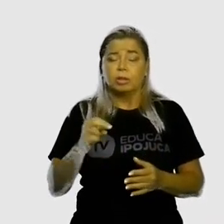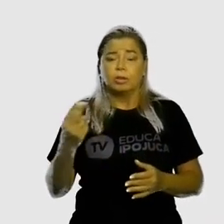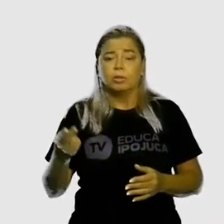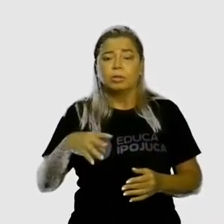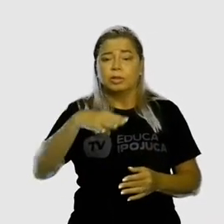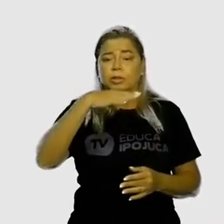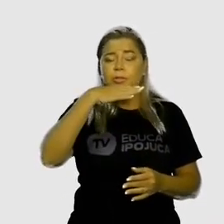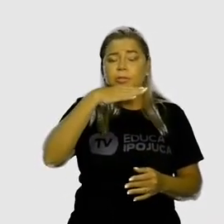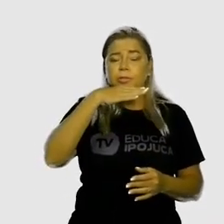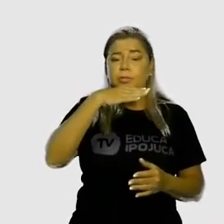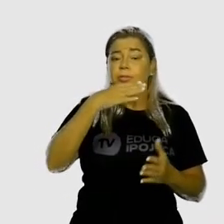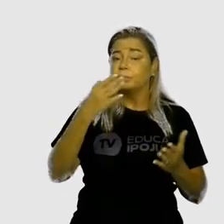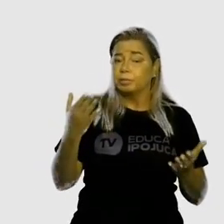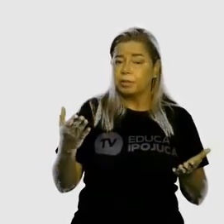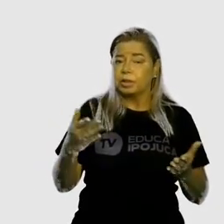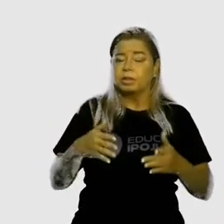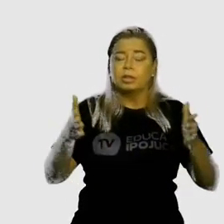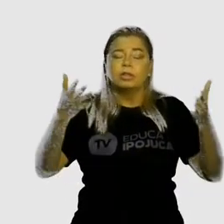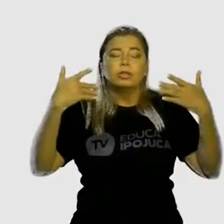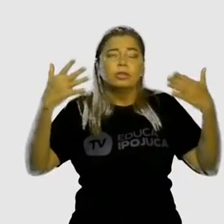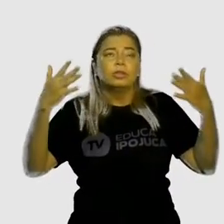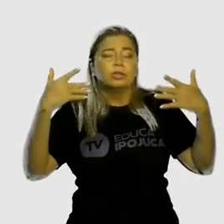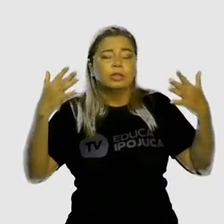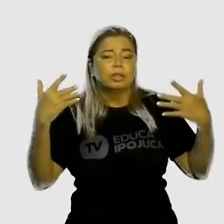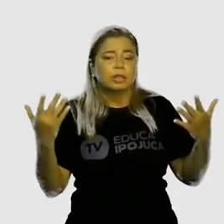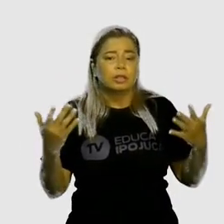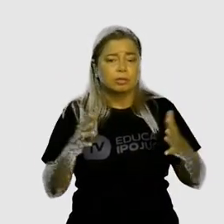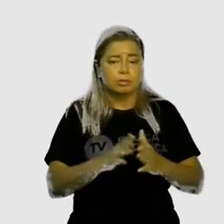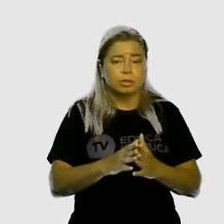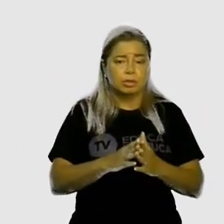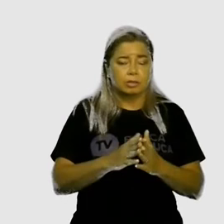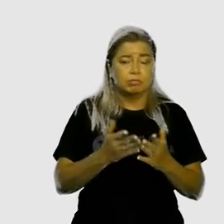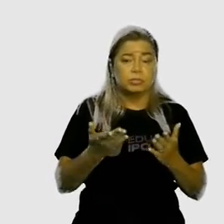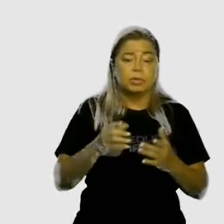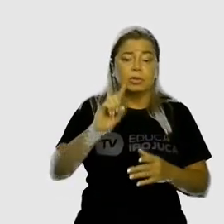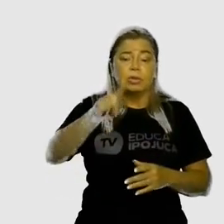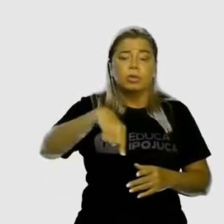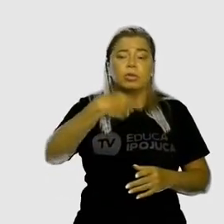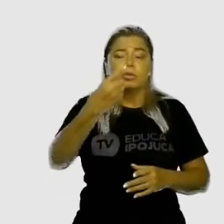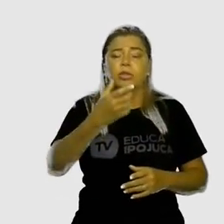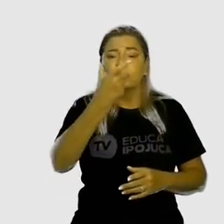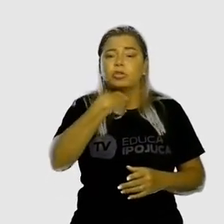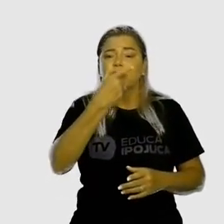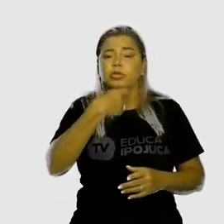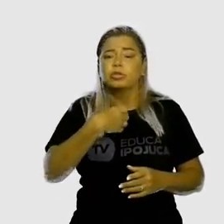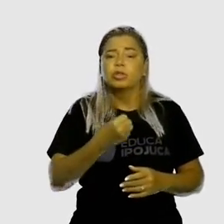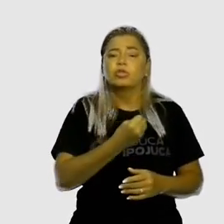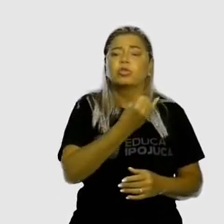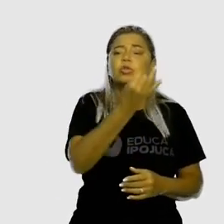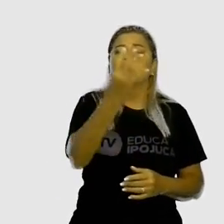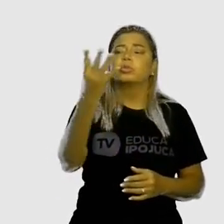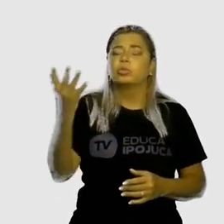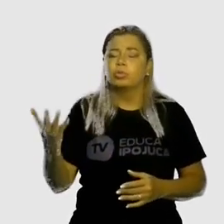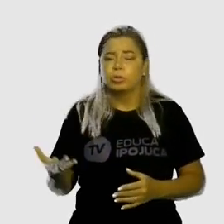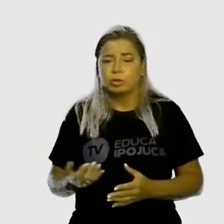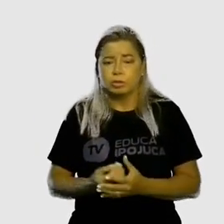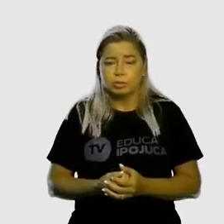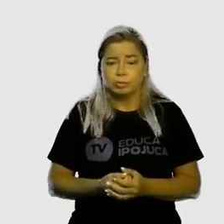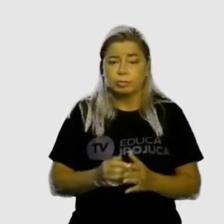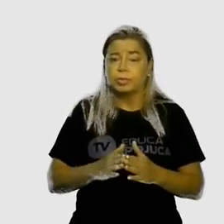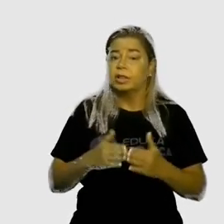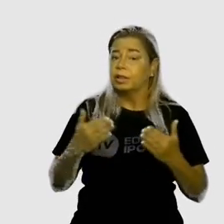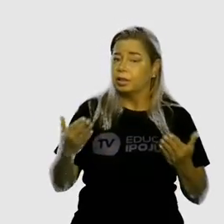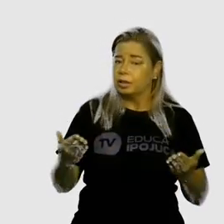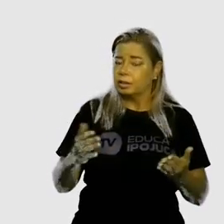total de quilograma das outras frutas colhidas, quanto seria? Pois é. Vamos lá. Eu tenho 28